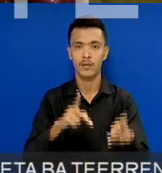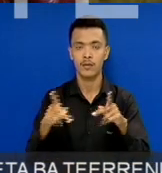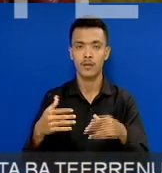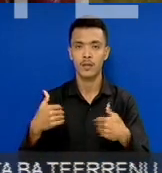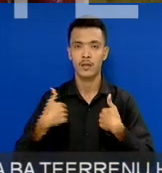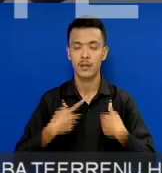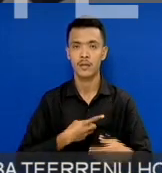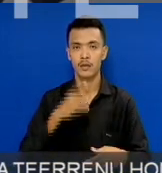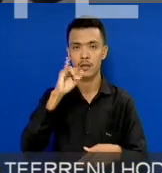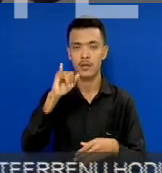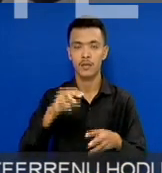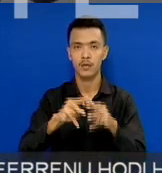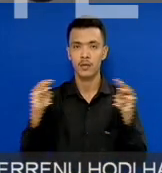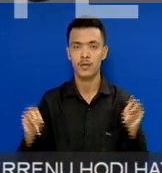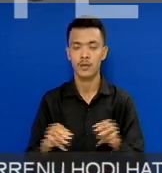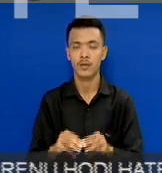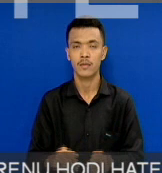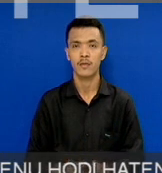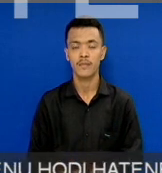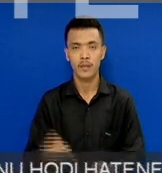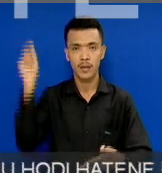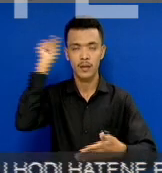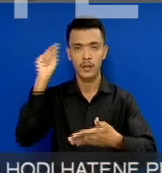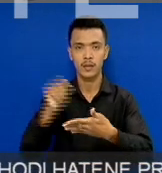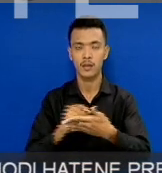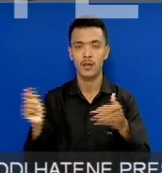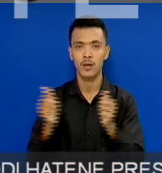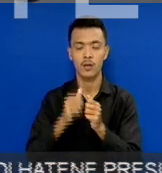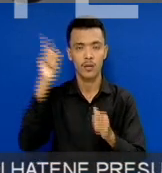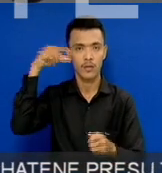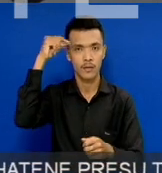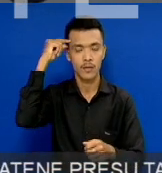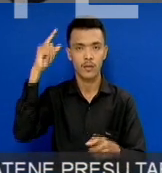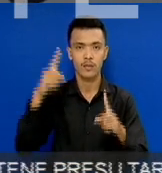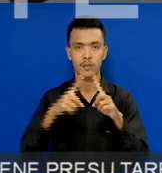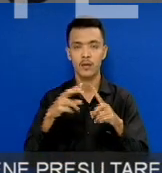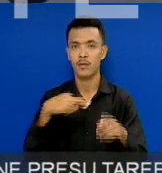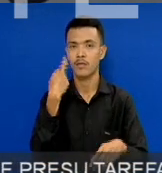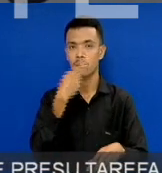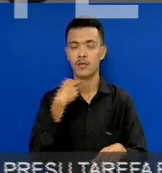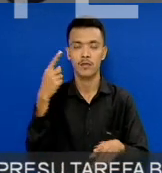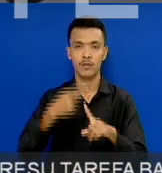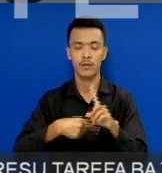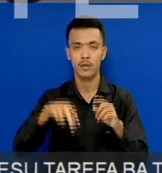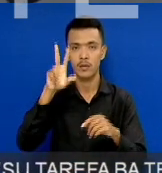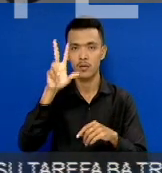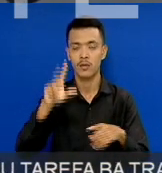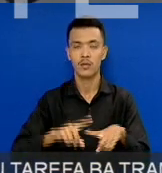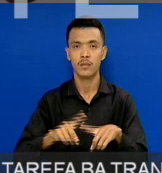município. Agora assina um acordo com o governo para subsidiar o lento do manhã, né? Mas